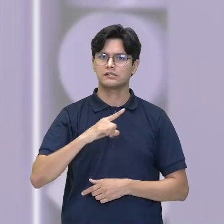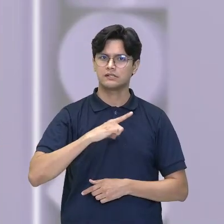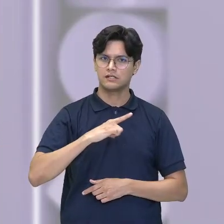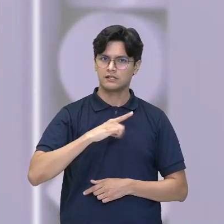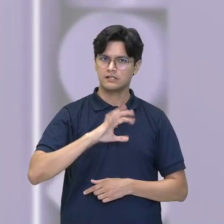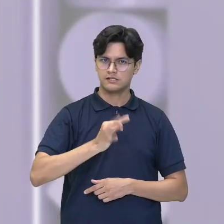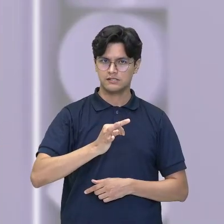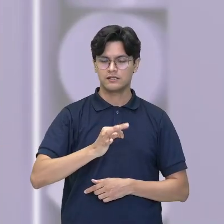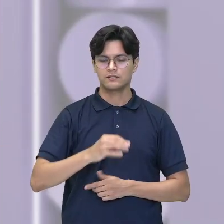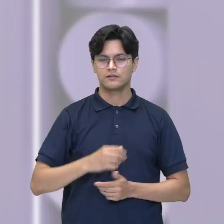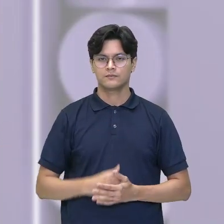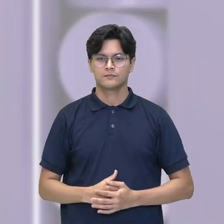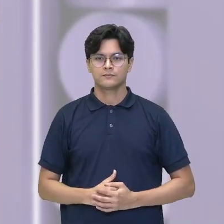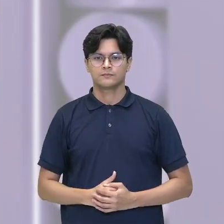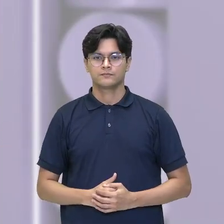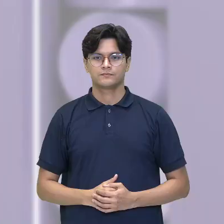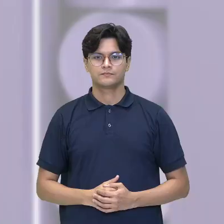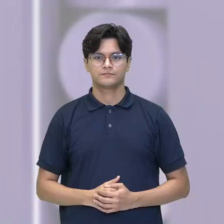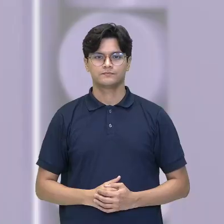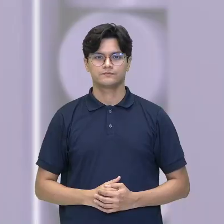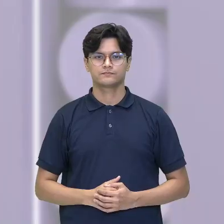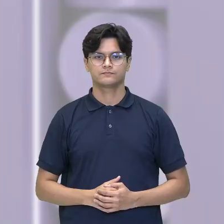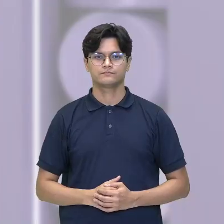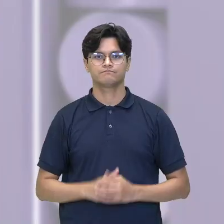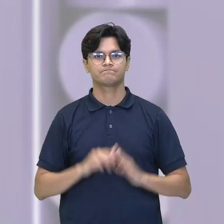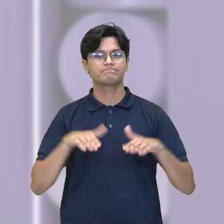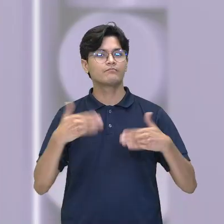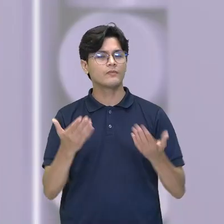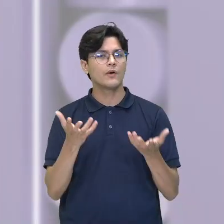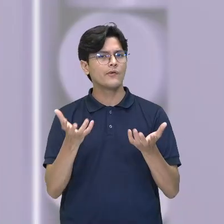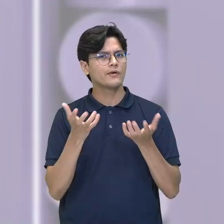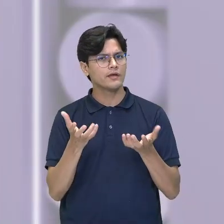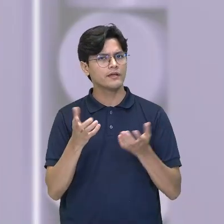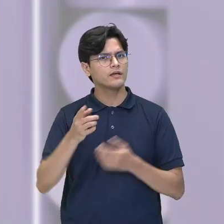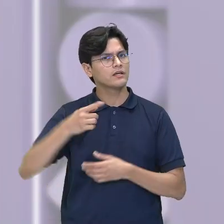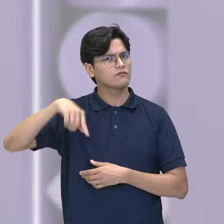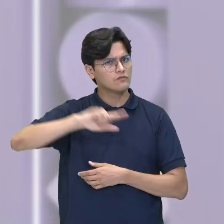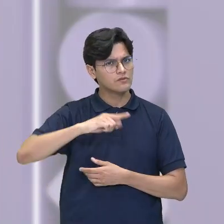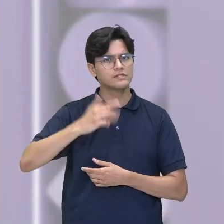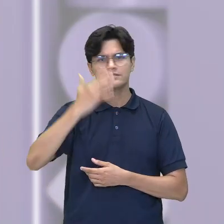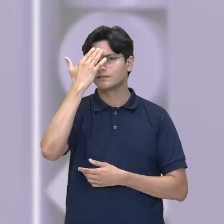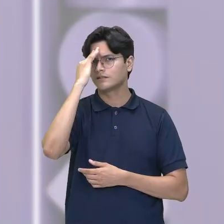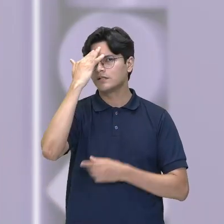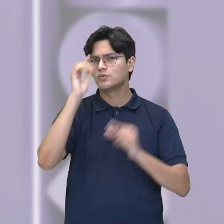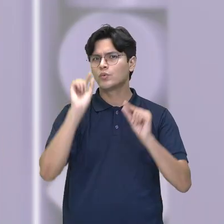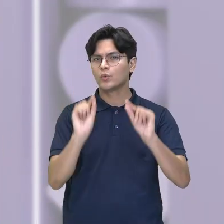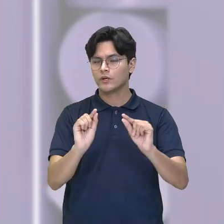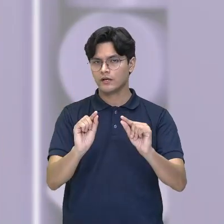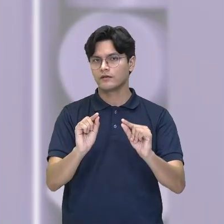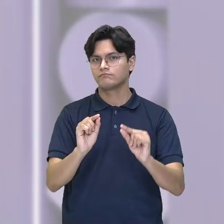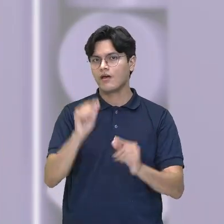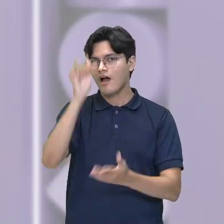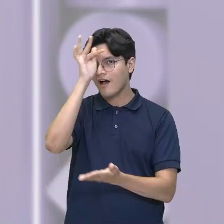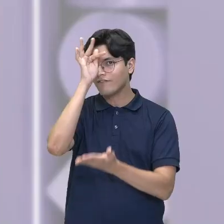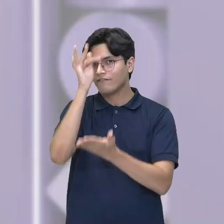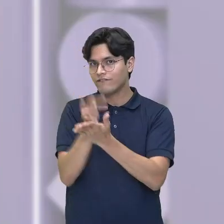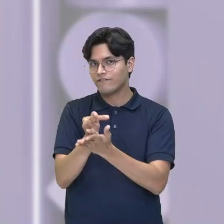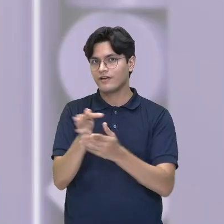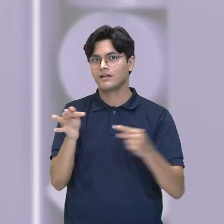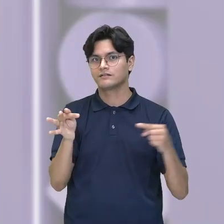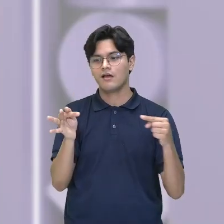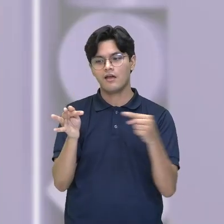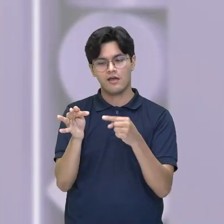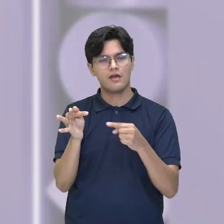religioso. Então, o que eu queria colocar para você? A fé é o motor,